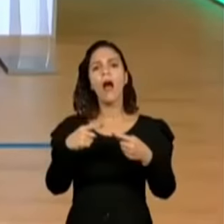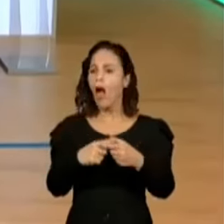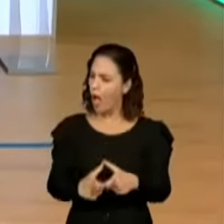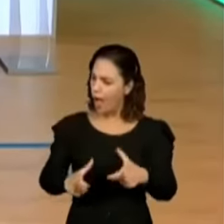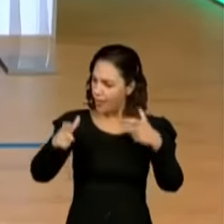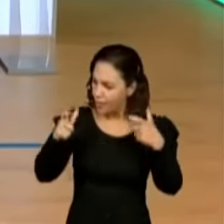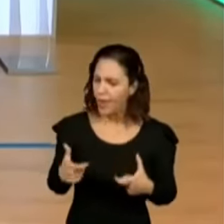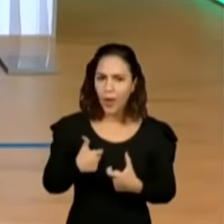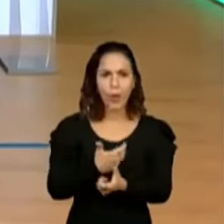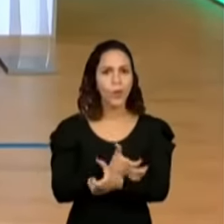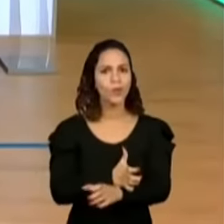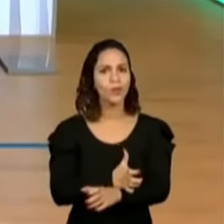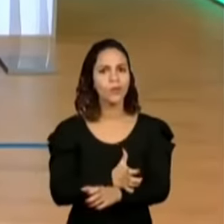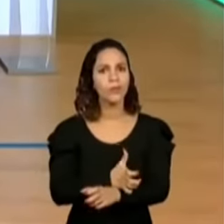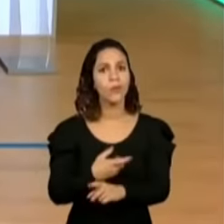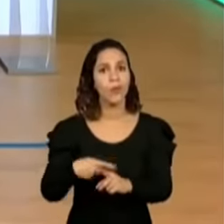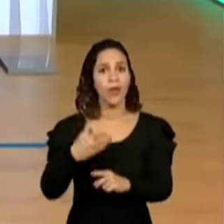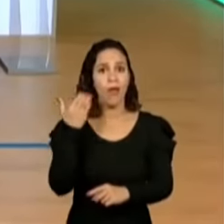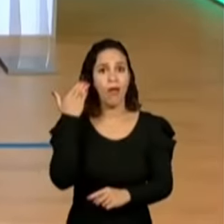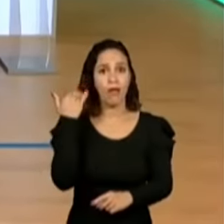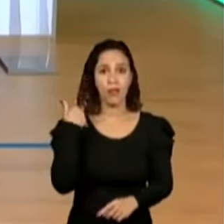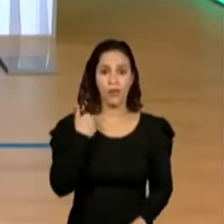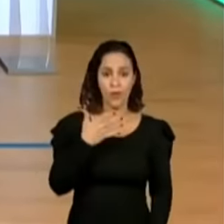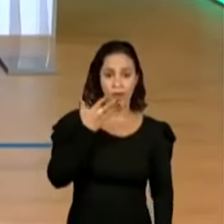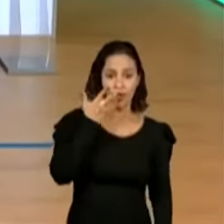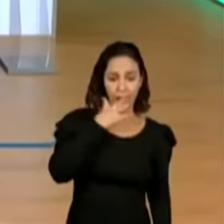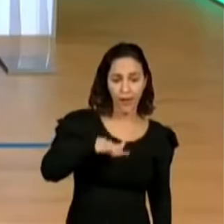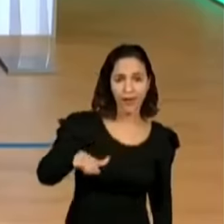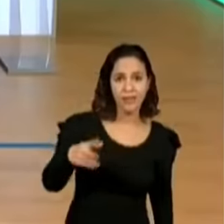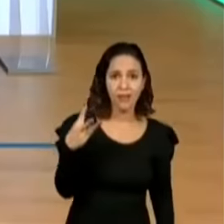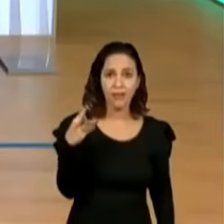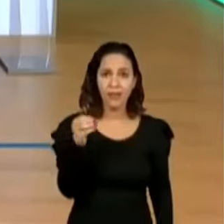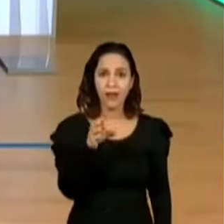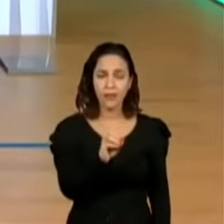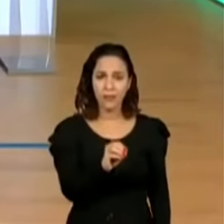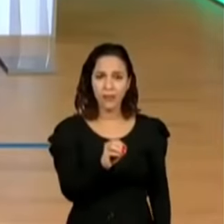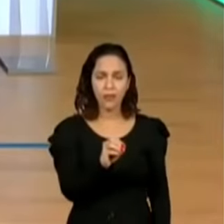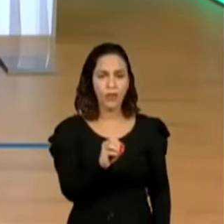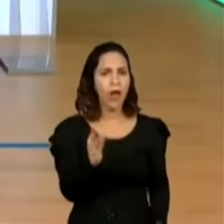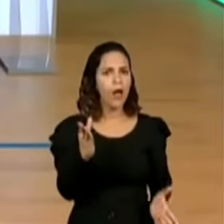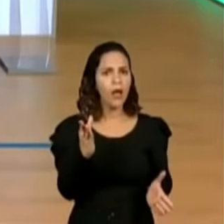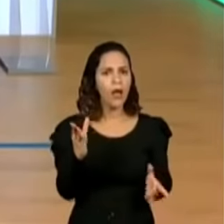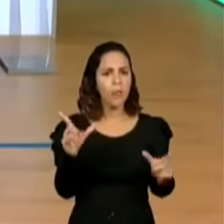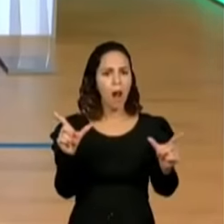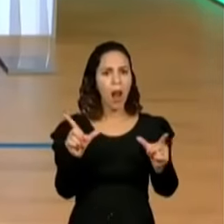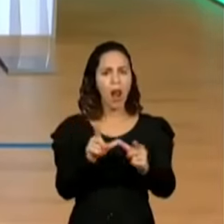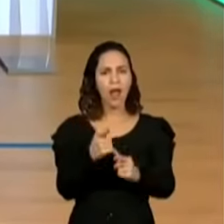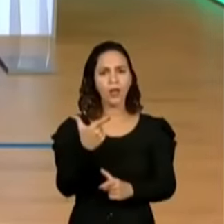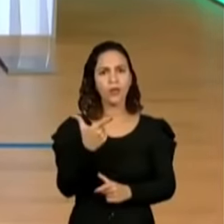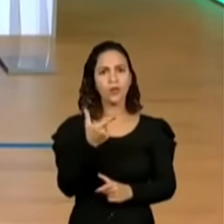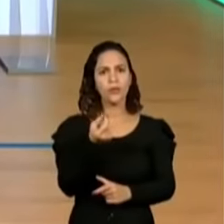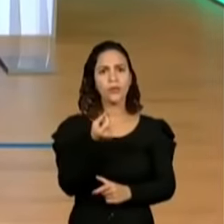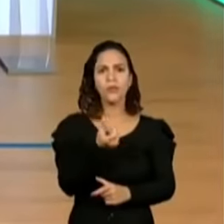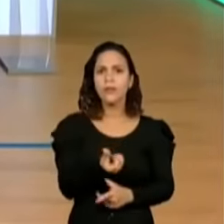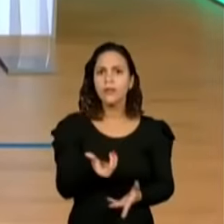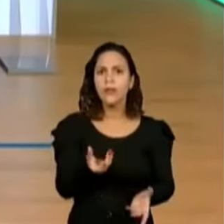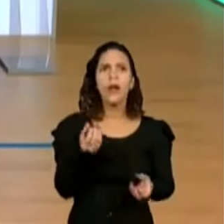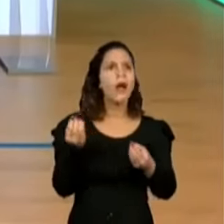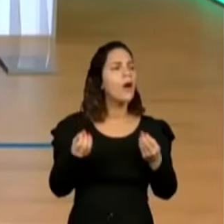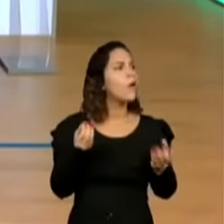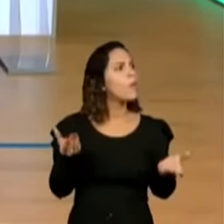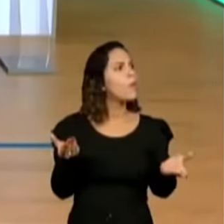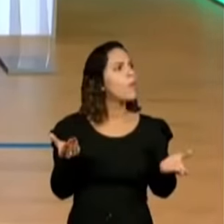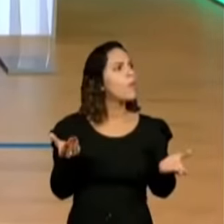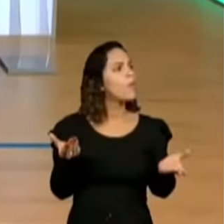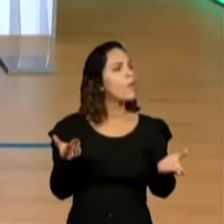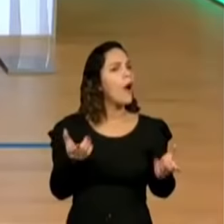não é? Se nós tínhamos 300 quando criança e agora temos aí cerca de 206... Como responderíamos? Ah, o